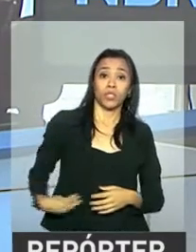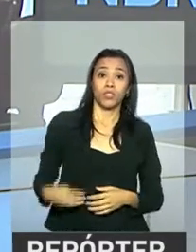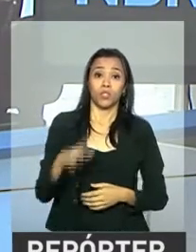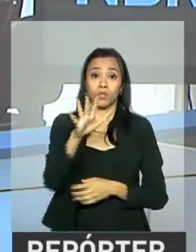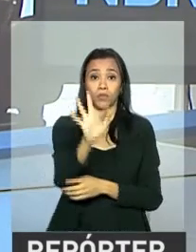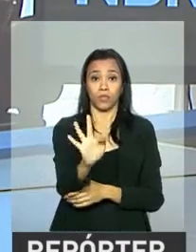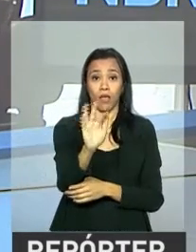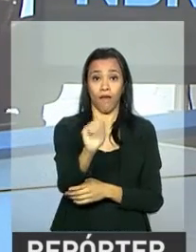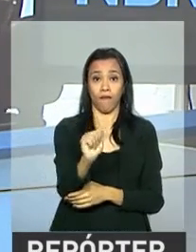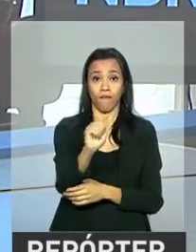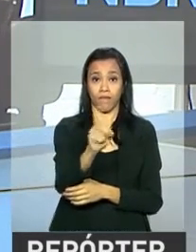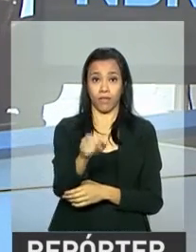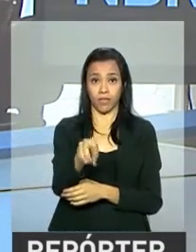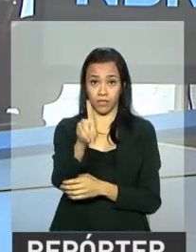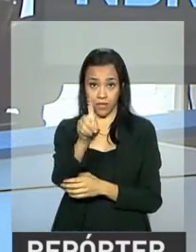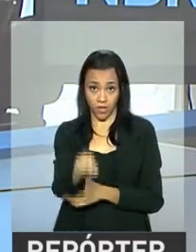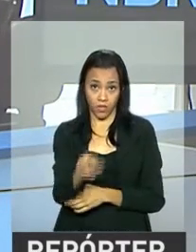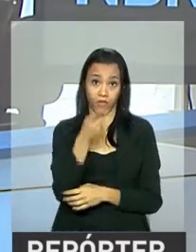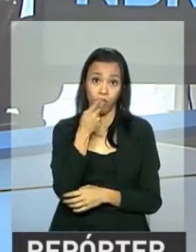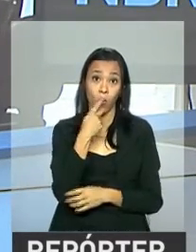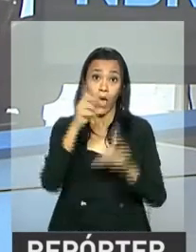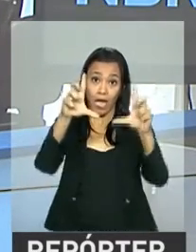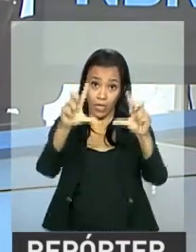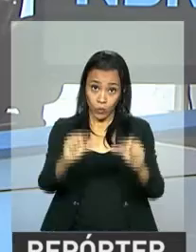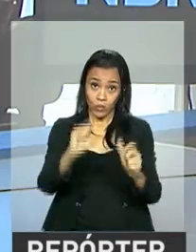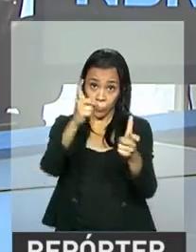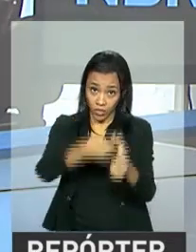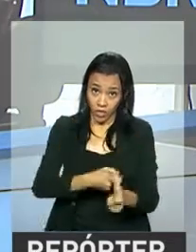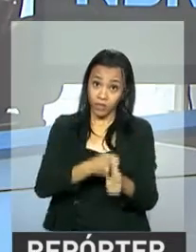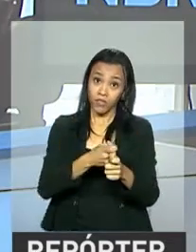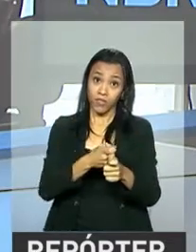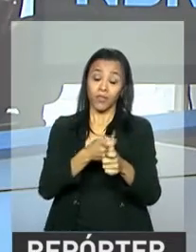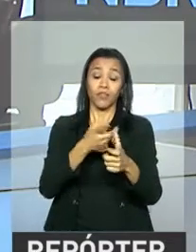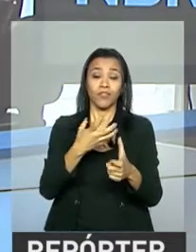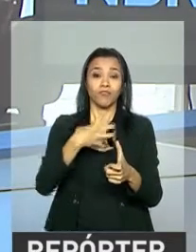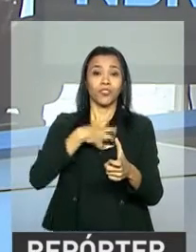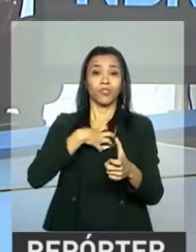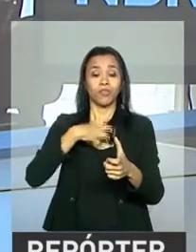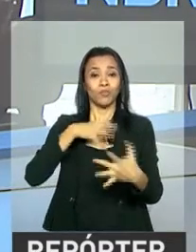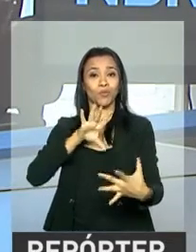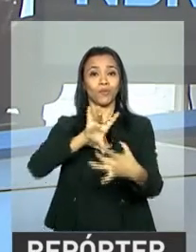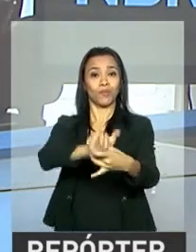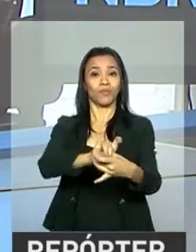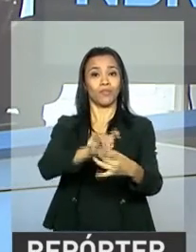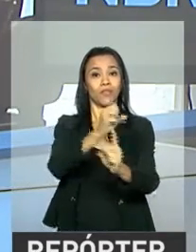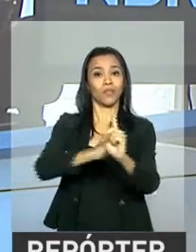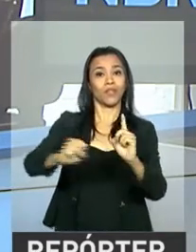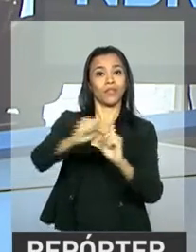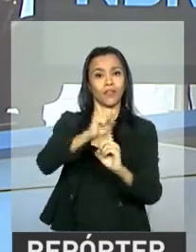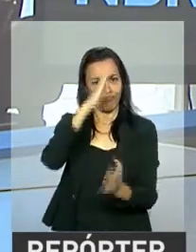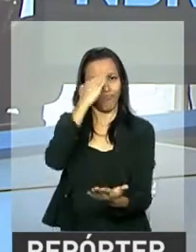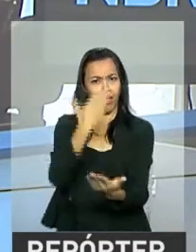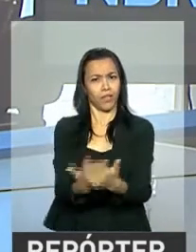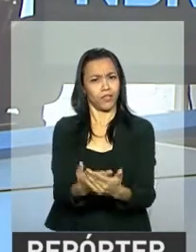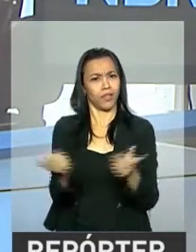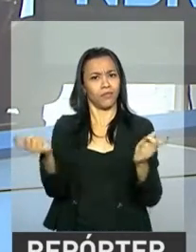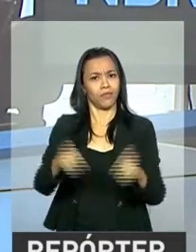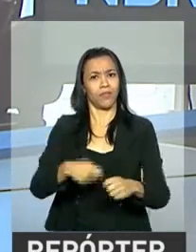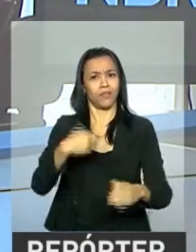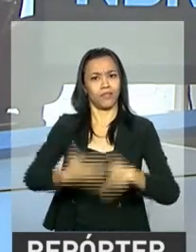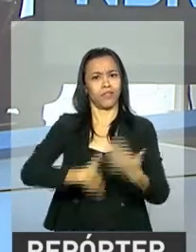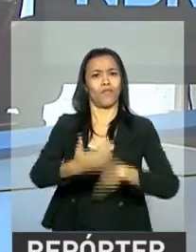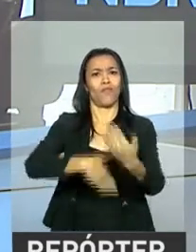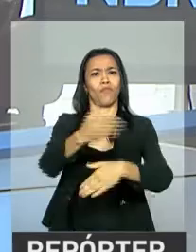meirelles a redução do déficit e cria um ambiente de confiança na sociedade e reforça a tendência de que o país voltará a crescer